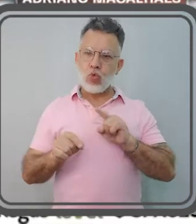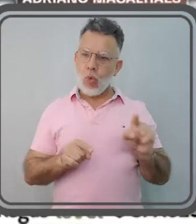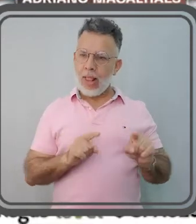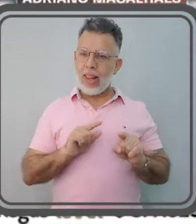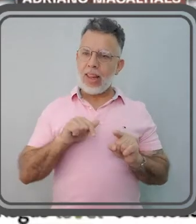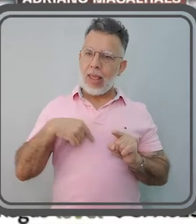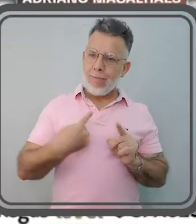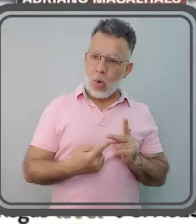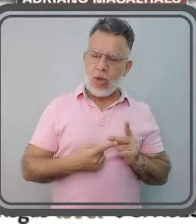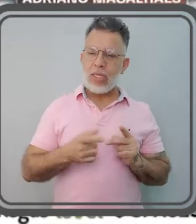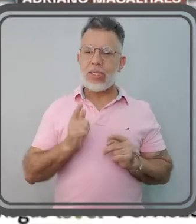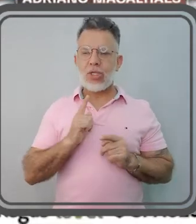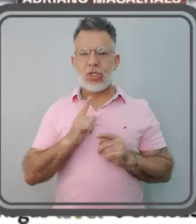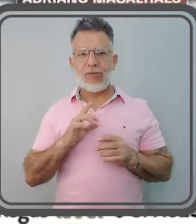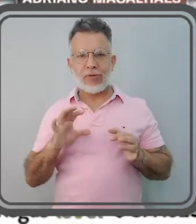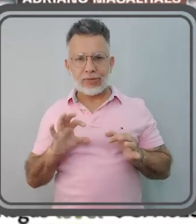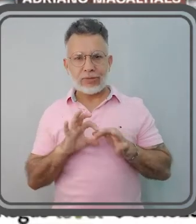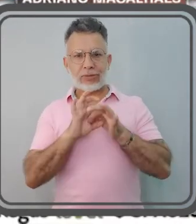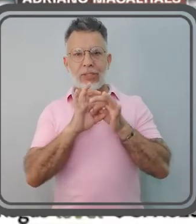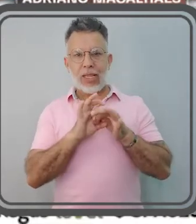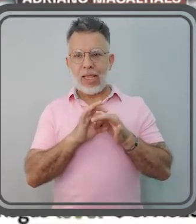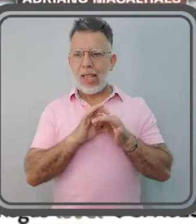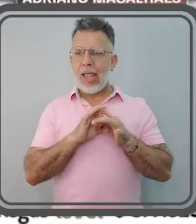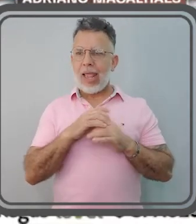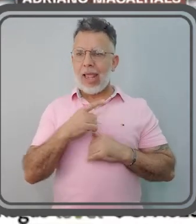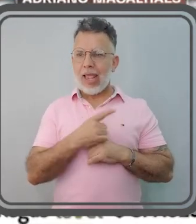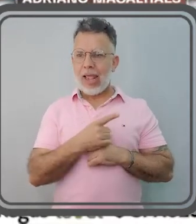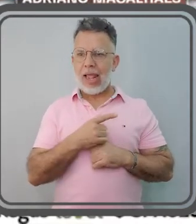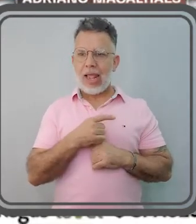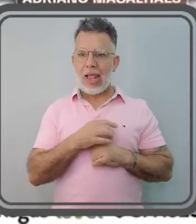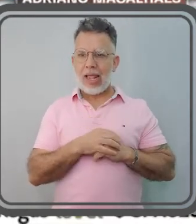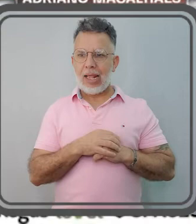bora. Opa.